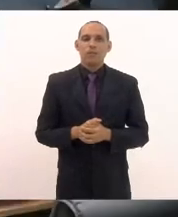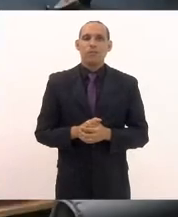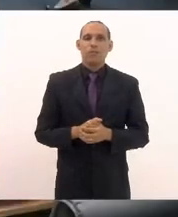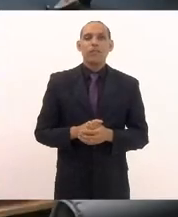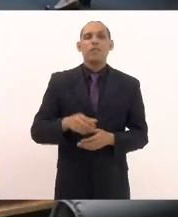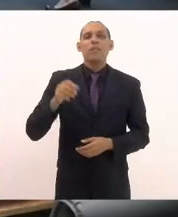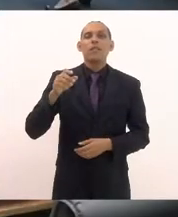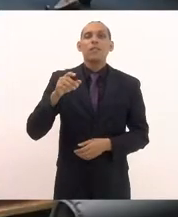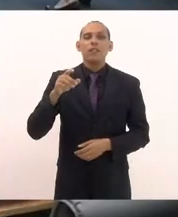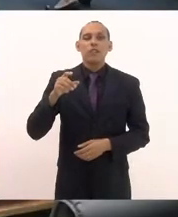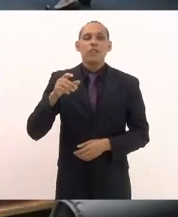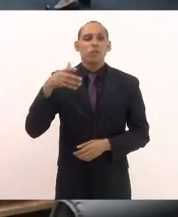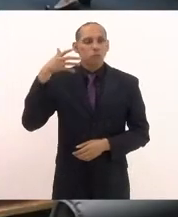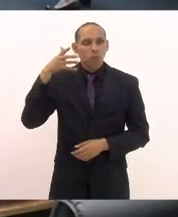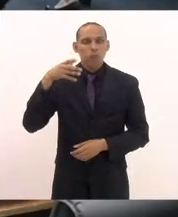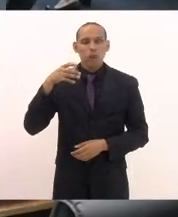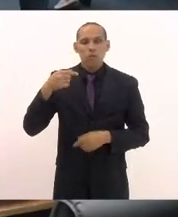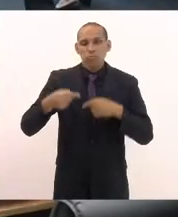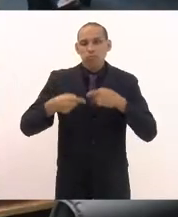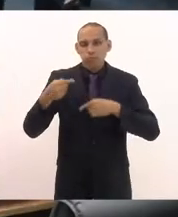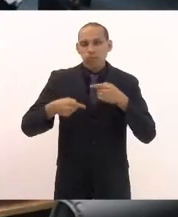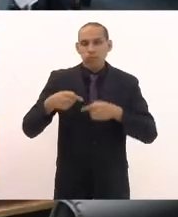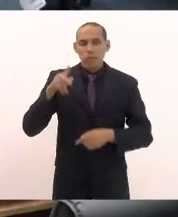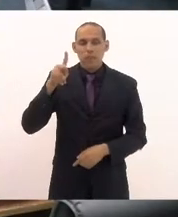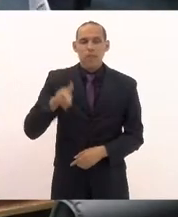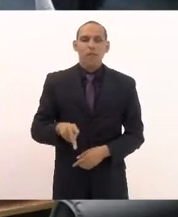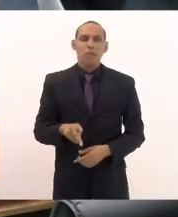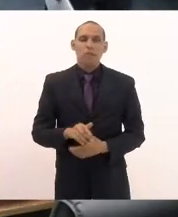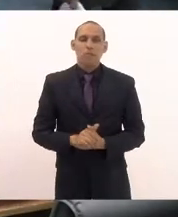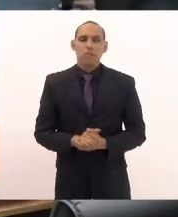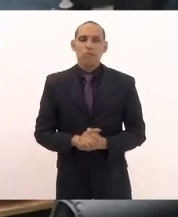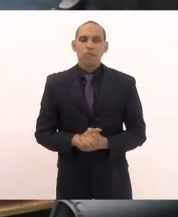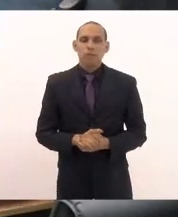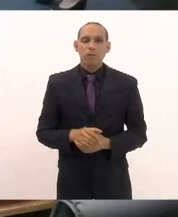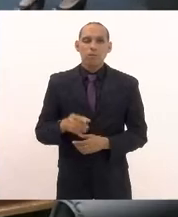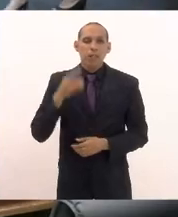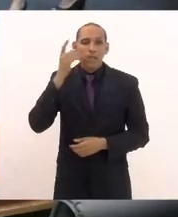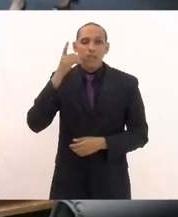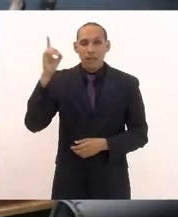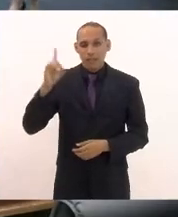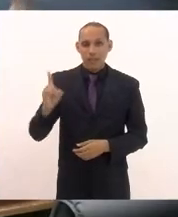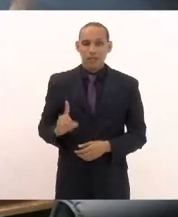discutir, presidente. Para autora, discutir, deputada Dani Monteiro.